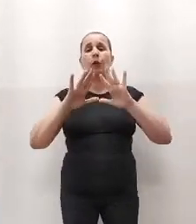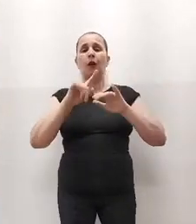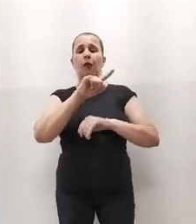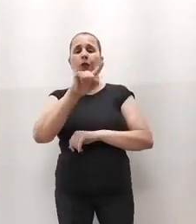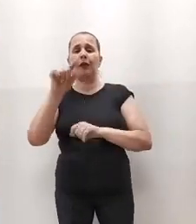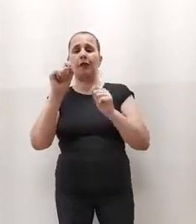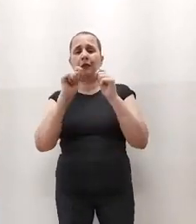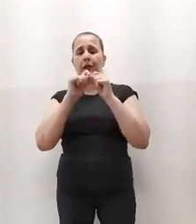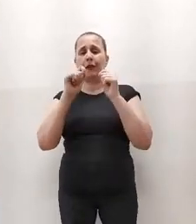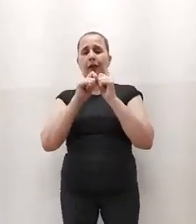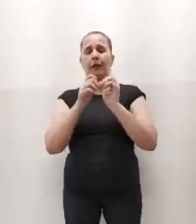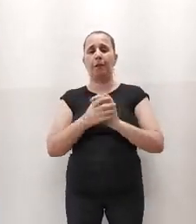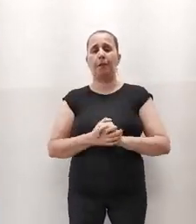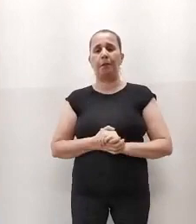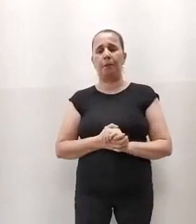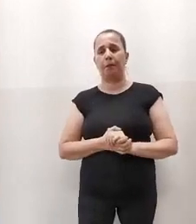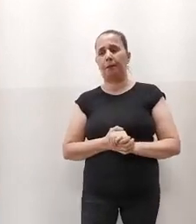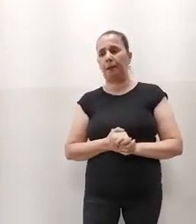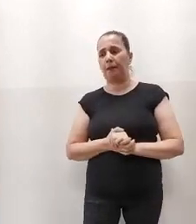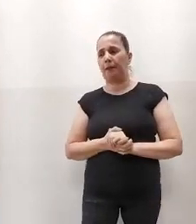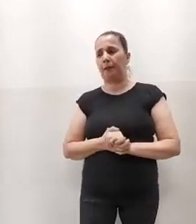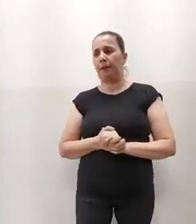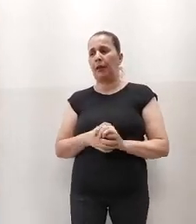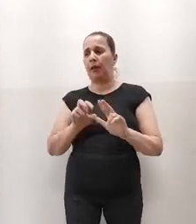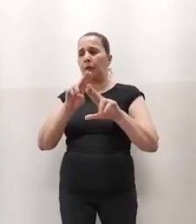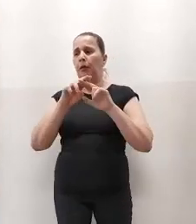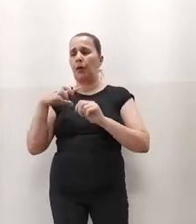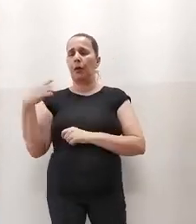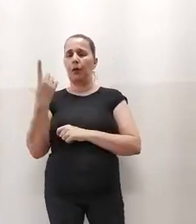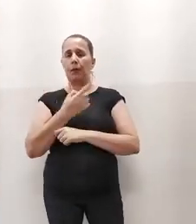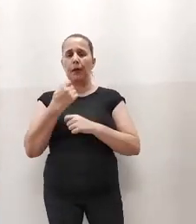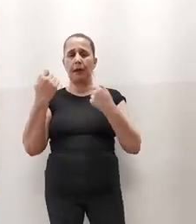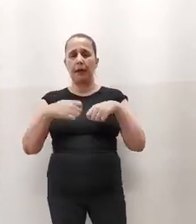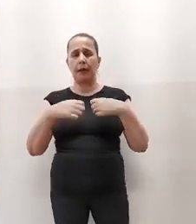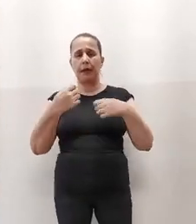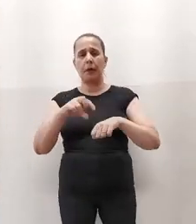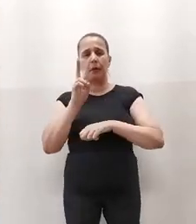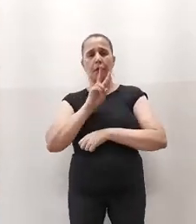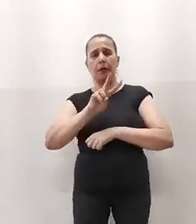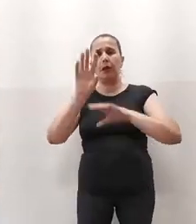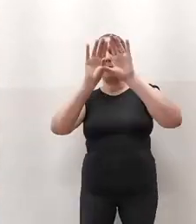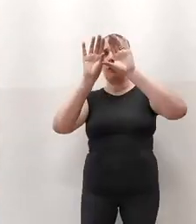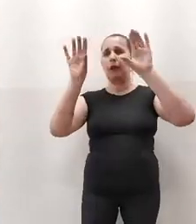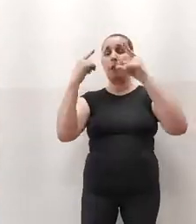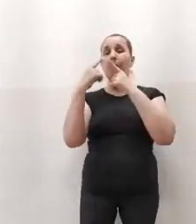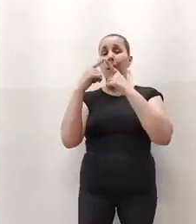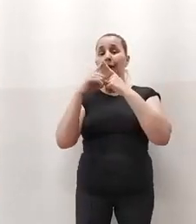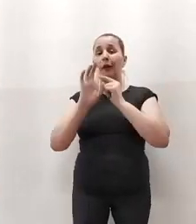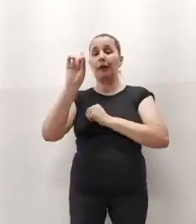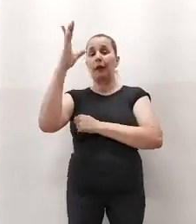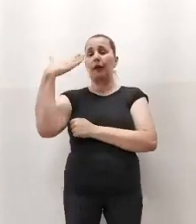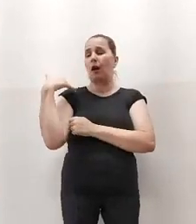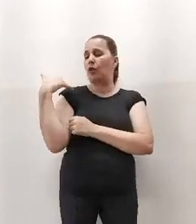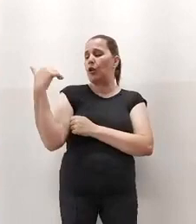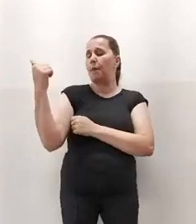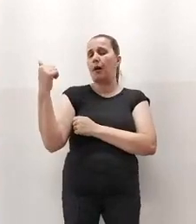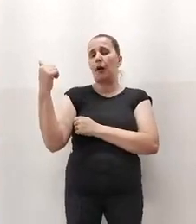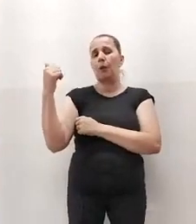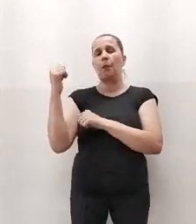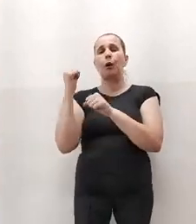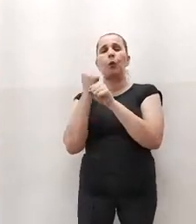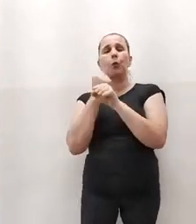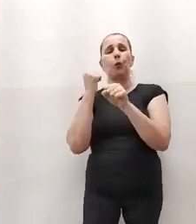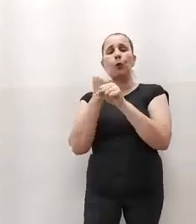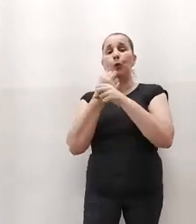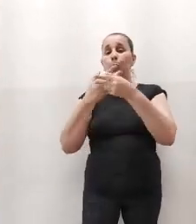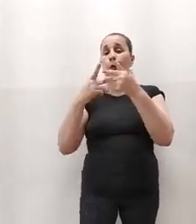você está fazendo. Por isso nós precisamos da visão celestial, porque Deus está nos chamando para construir